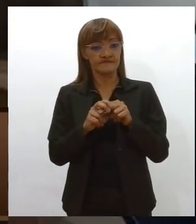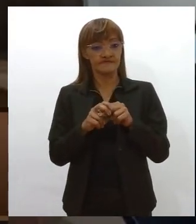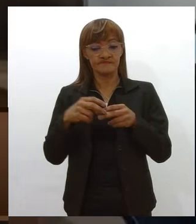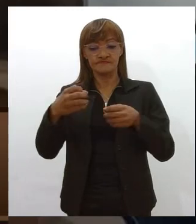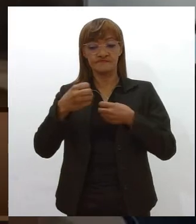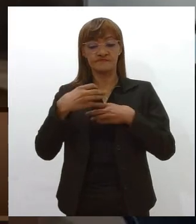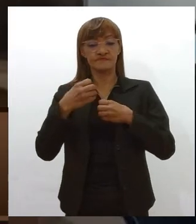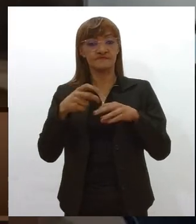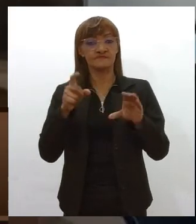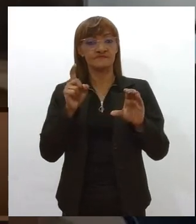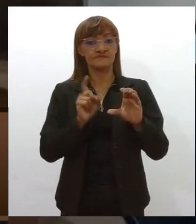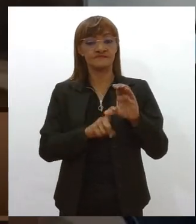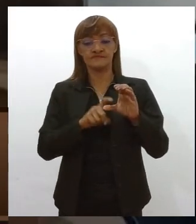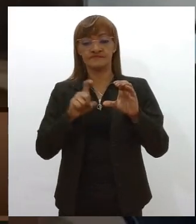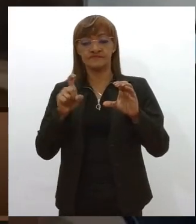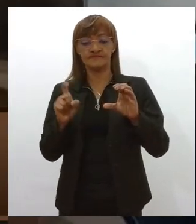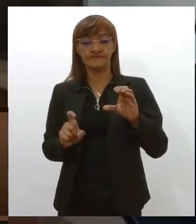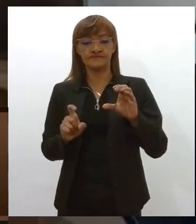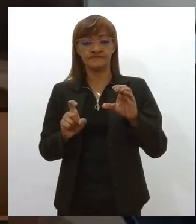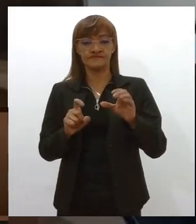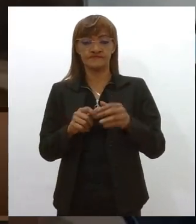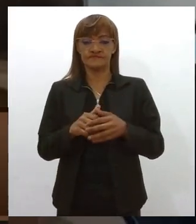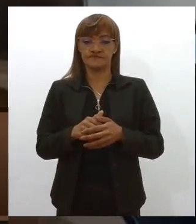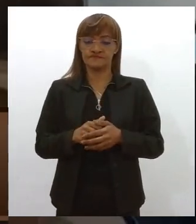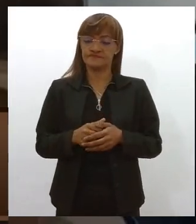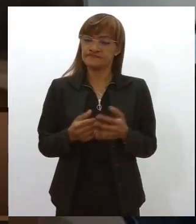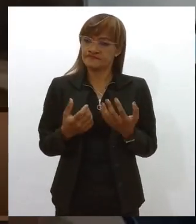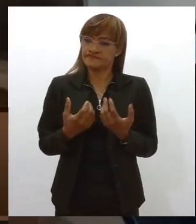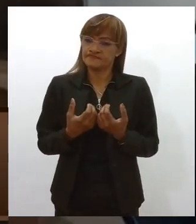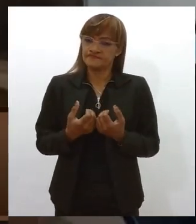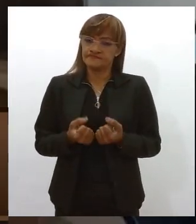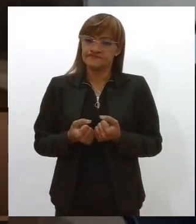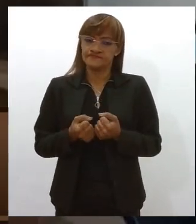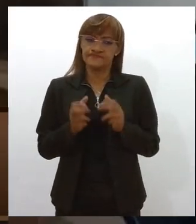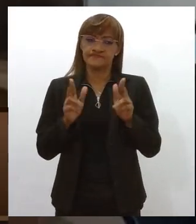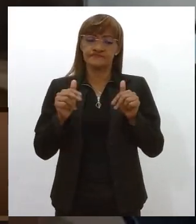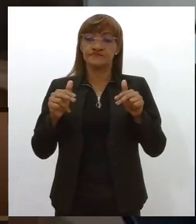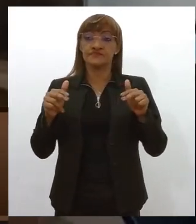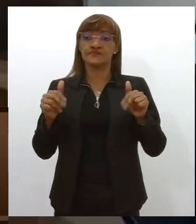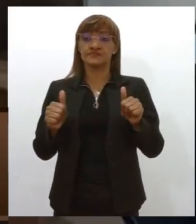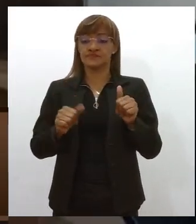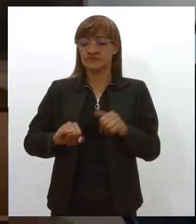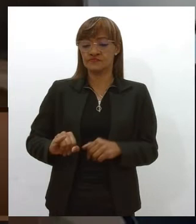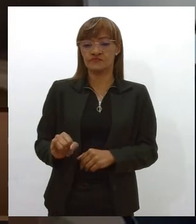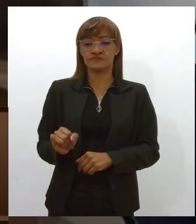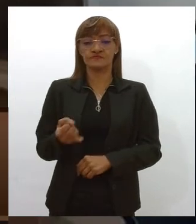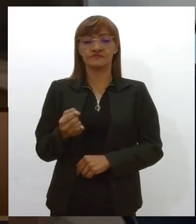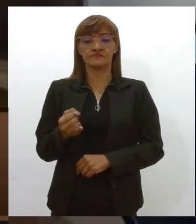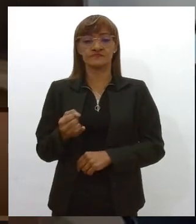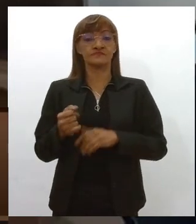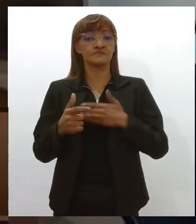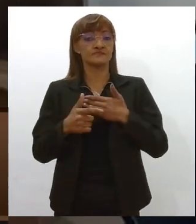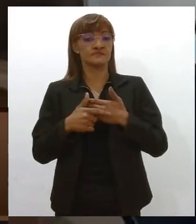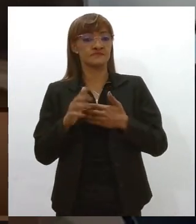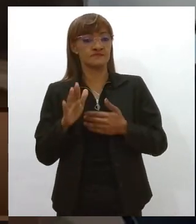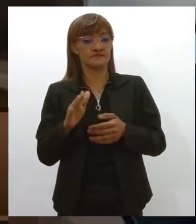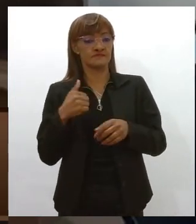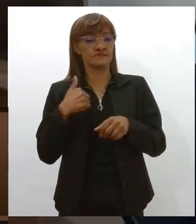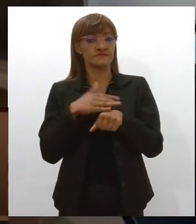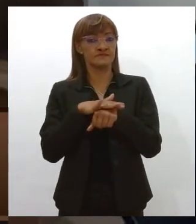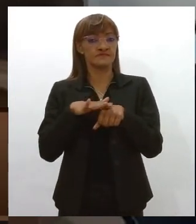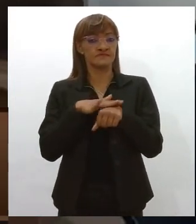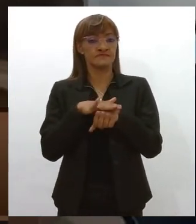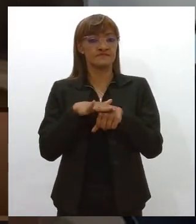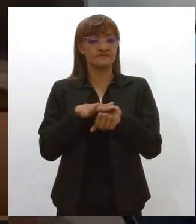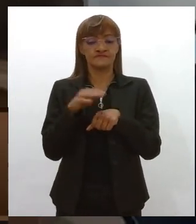independente. E eu abracei muito isso, eu nunca quis nenhum cargo público. E quando eu conversei com o Mário, ele disse, justamente por isso que eu